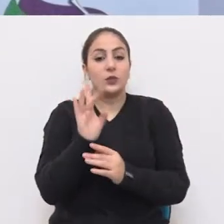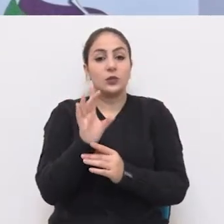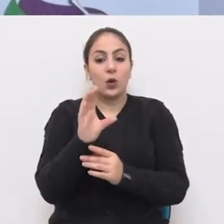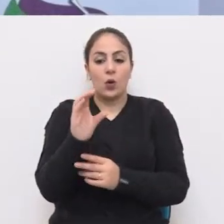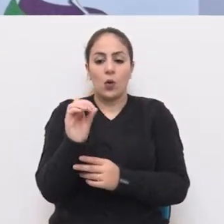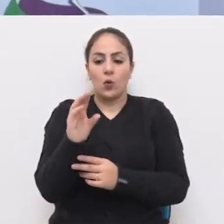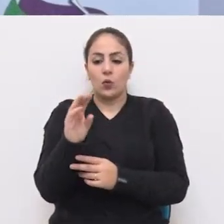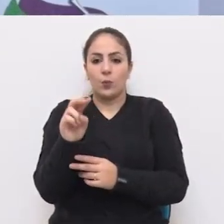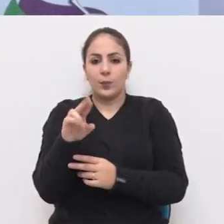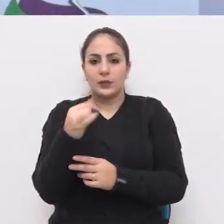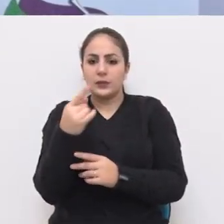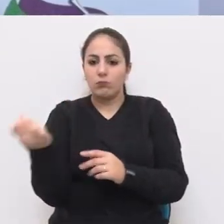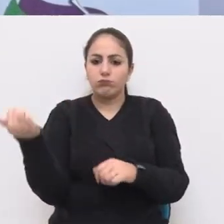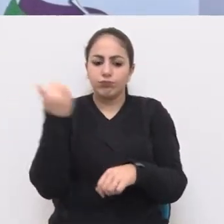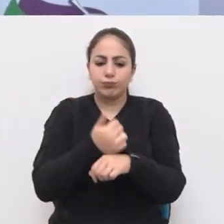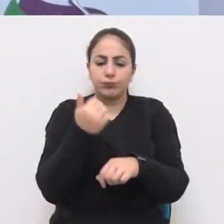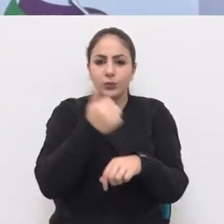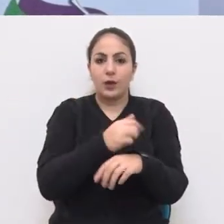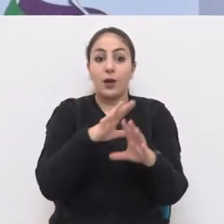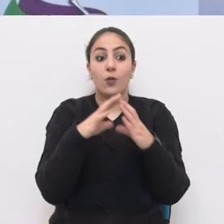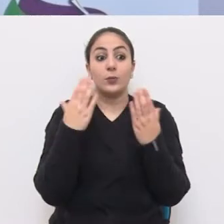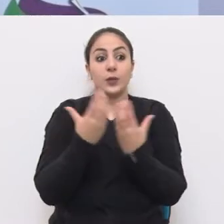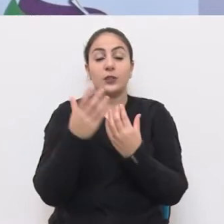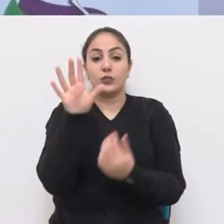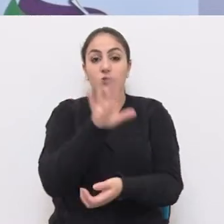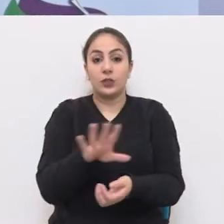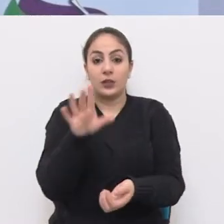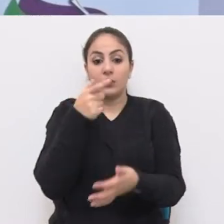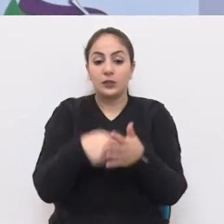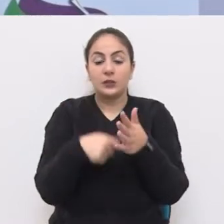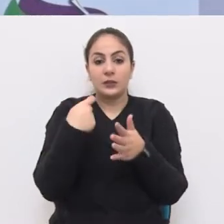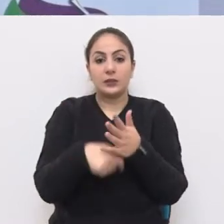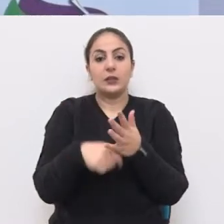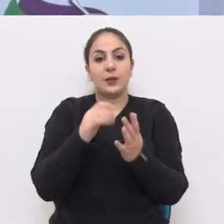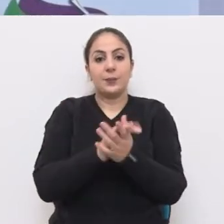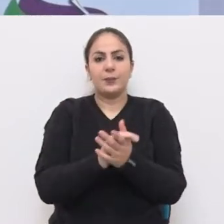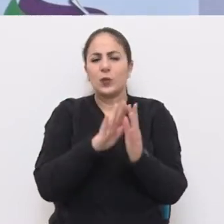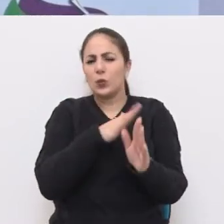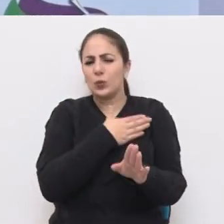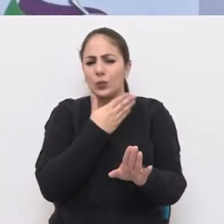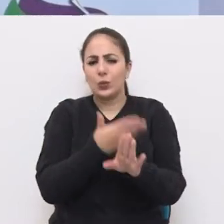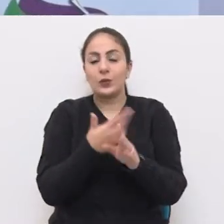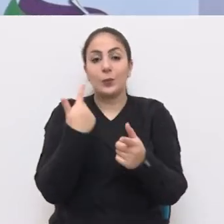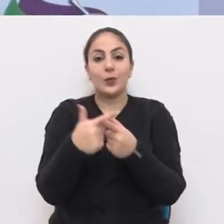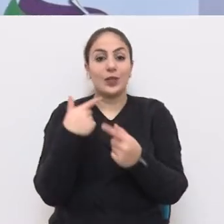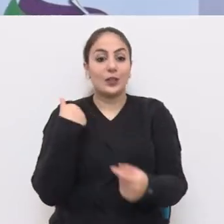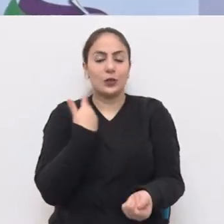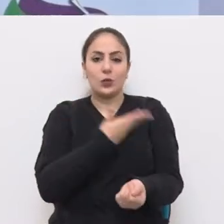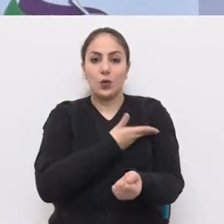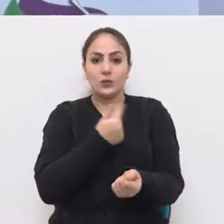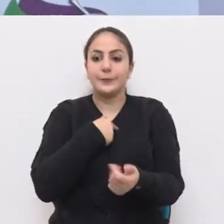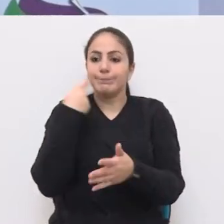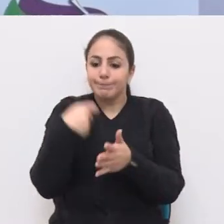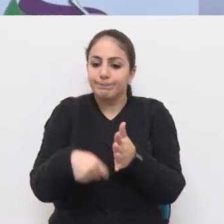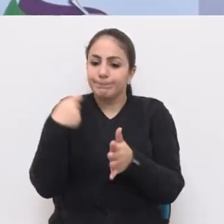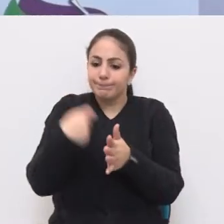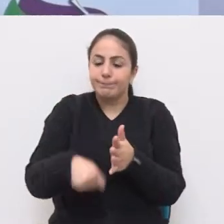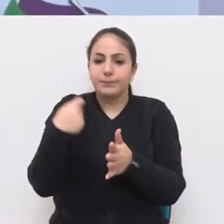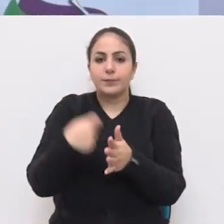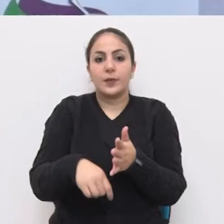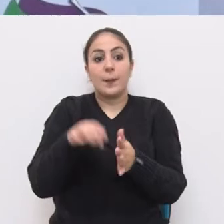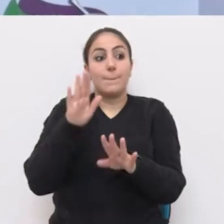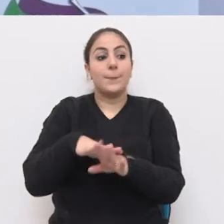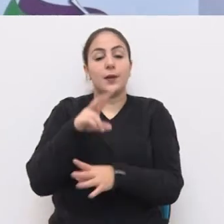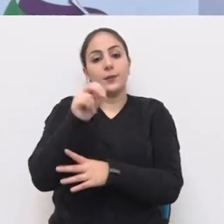por a comunidade toda que ia ser beneficiada, a comunidade inteira, porque nós aí, eu ainda bato na mesma tecla que há